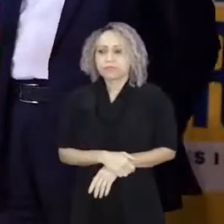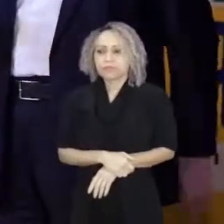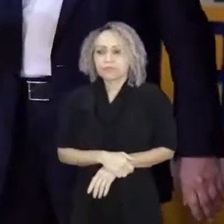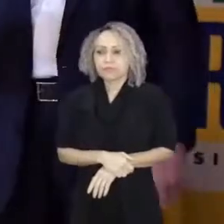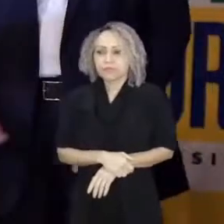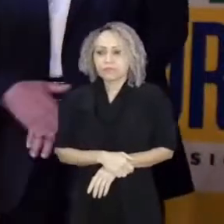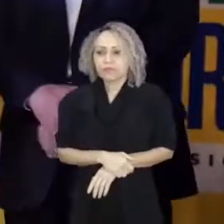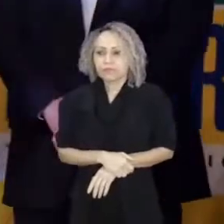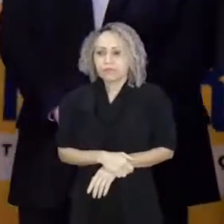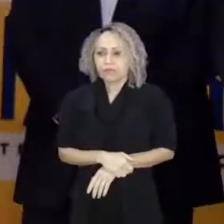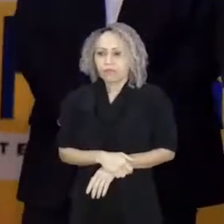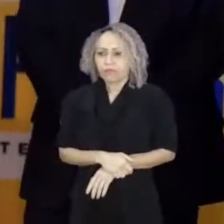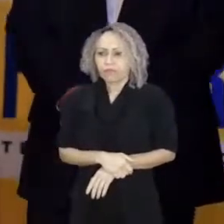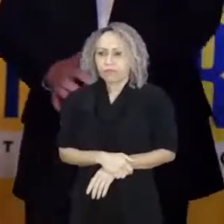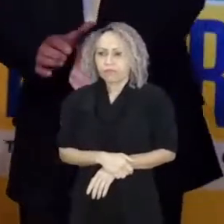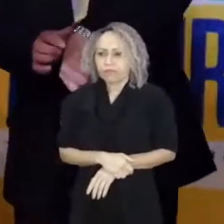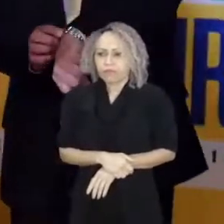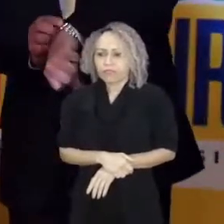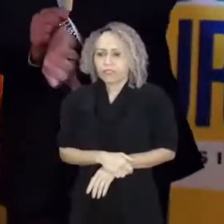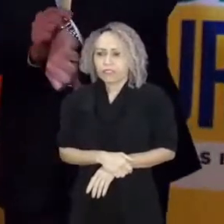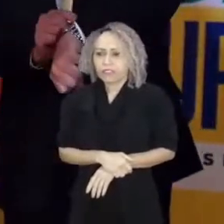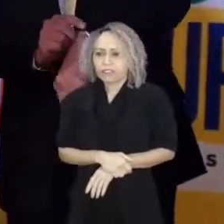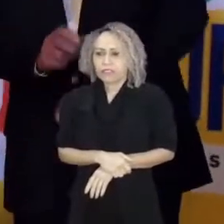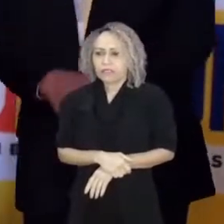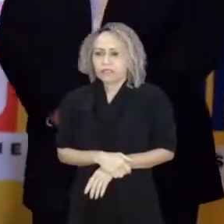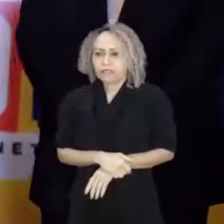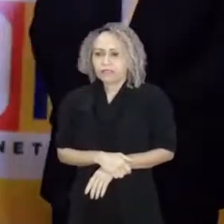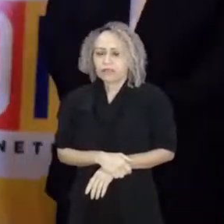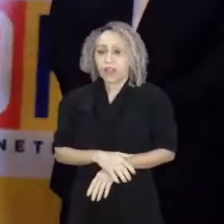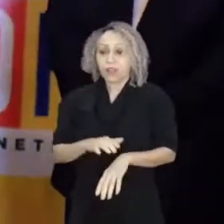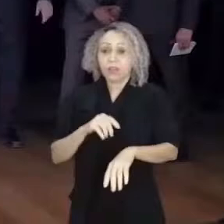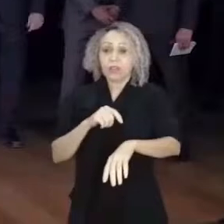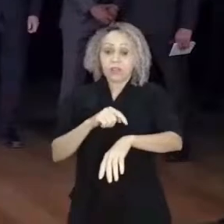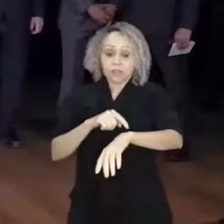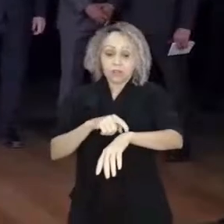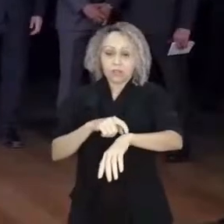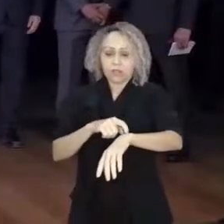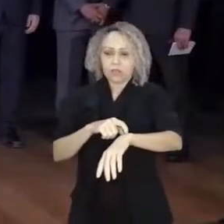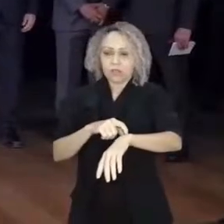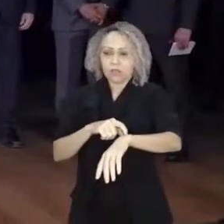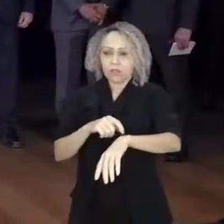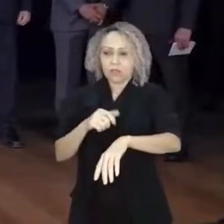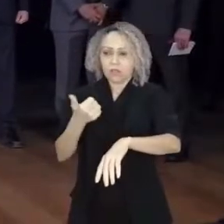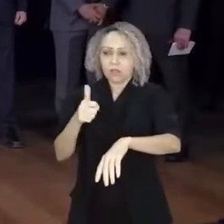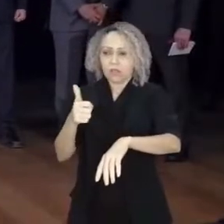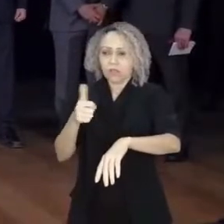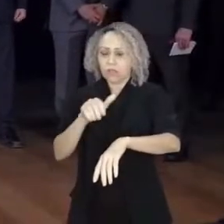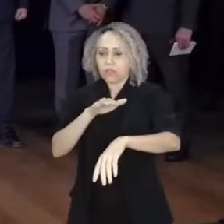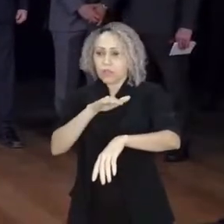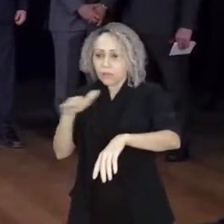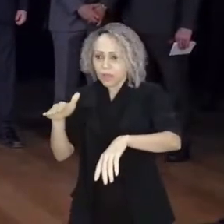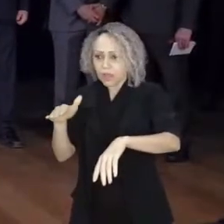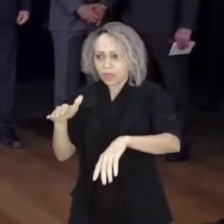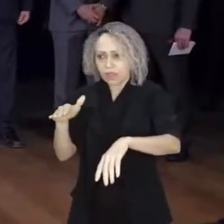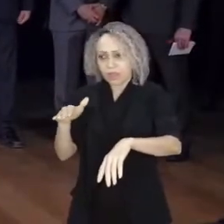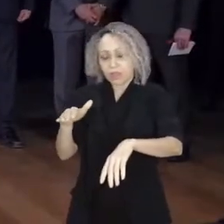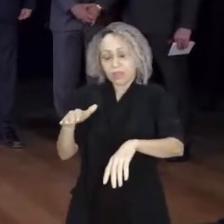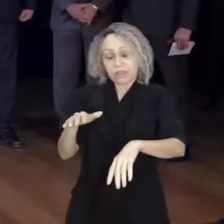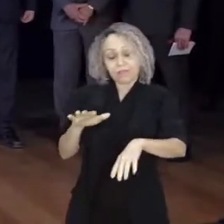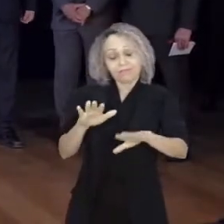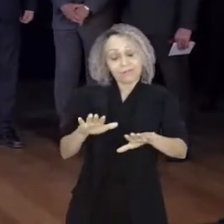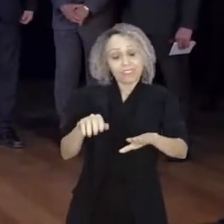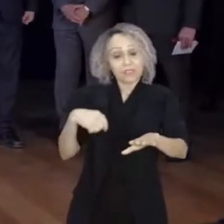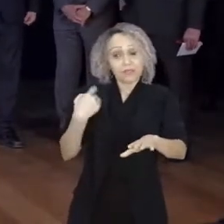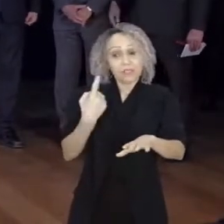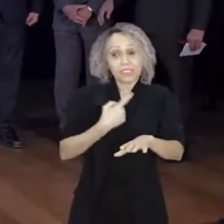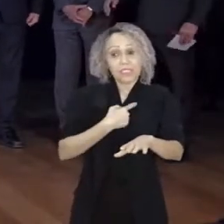Terminou, né? Oi, pessoal. São 11h30 já. Vamos ter que encerrar para conseguir ver o jogo. Muito